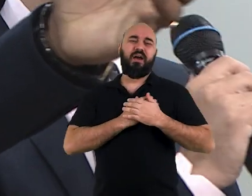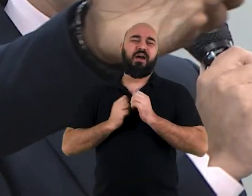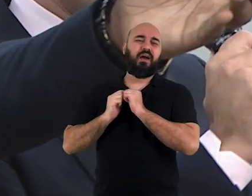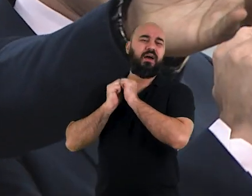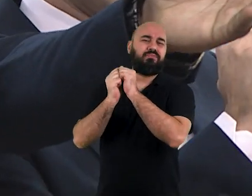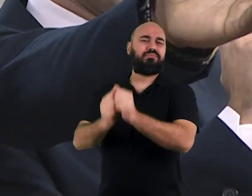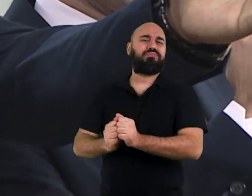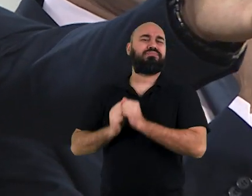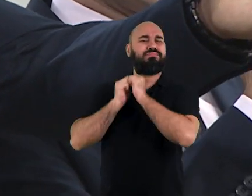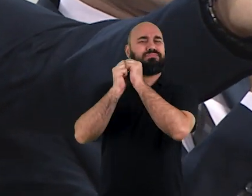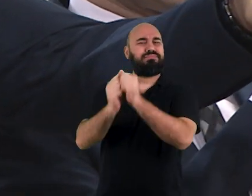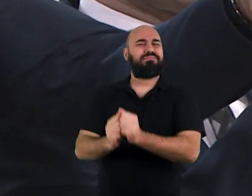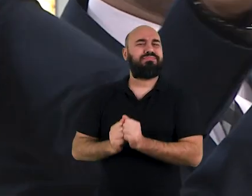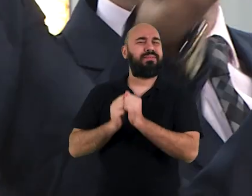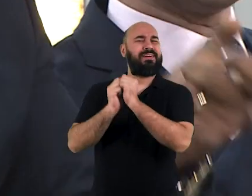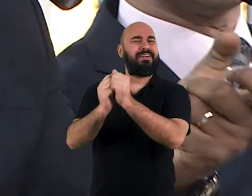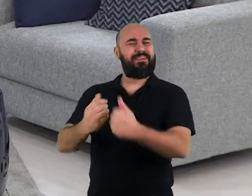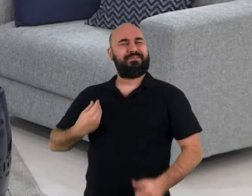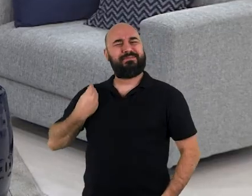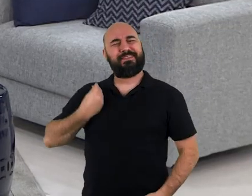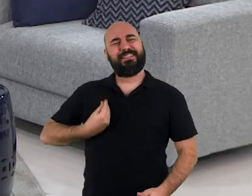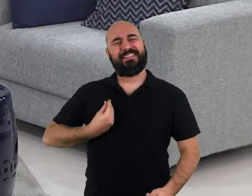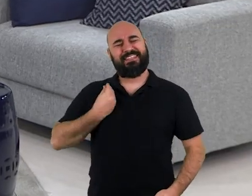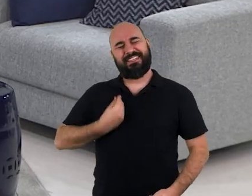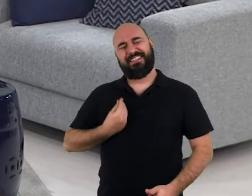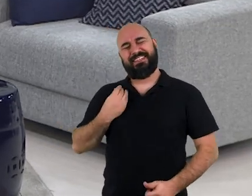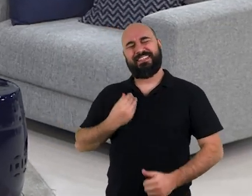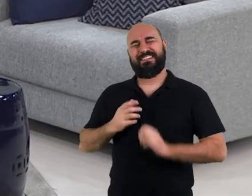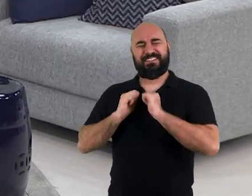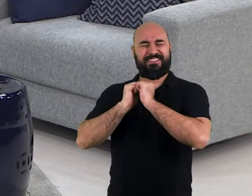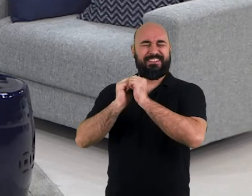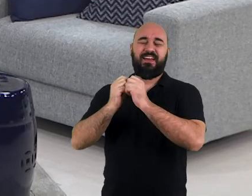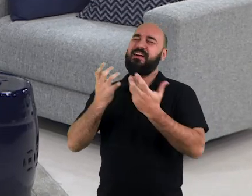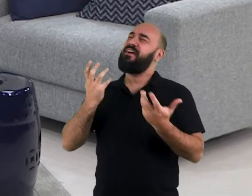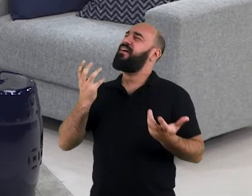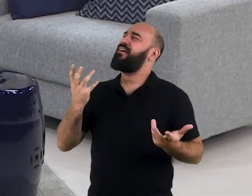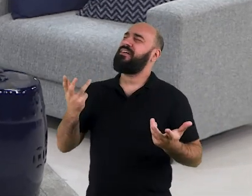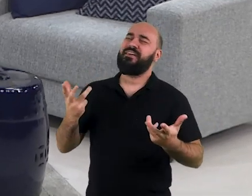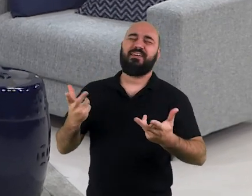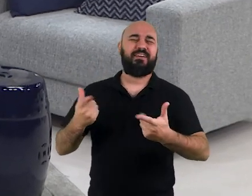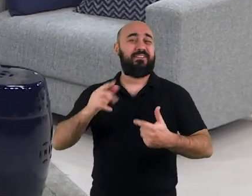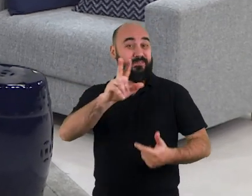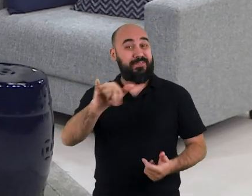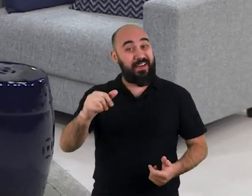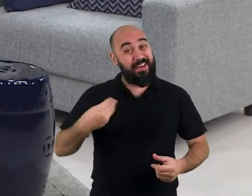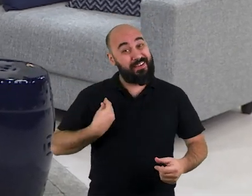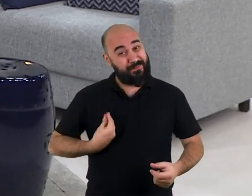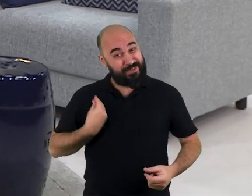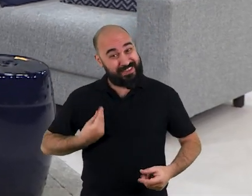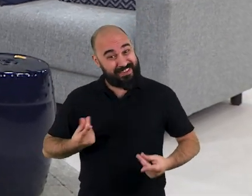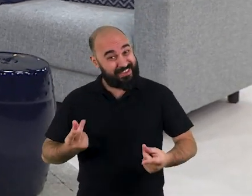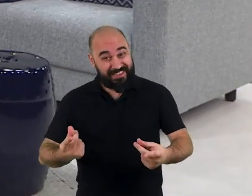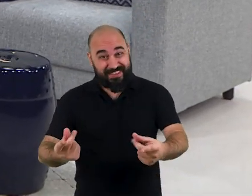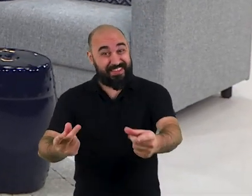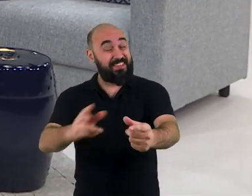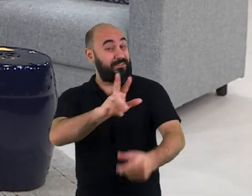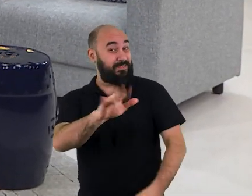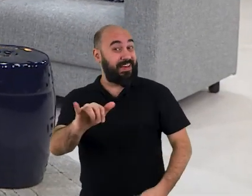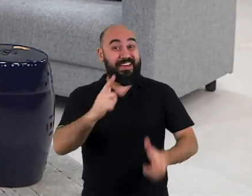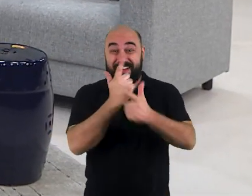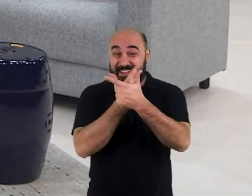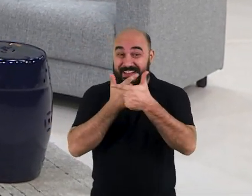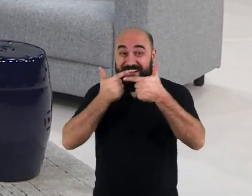do seu existir, você vai viver, você vai